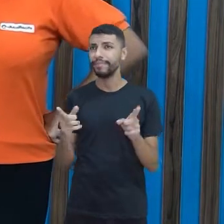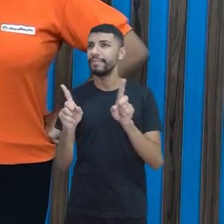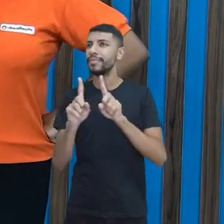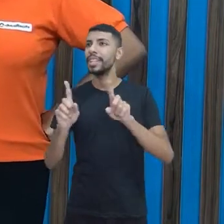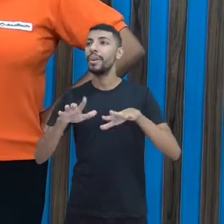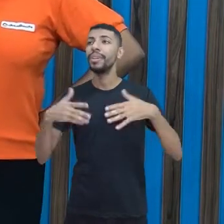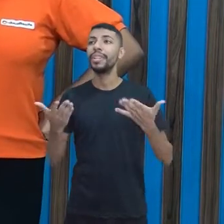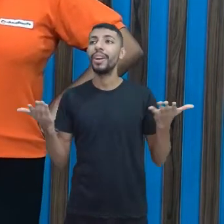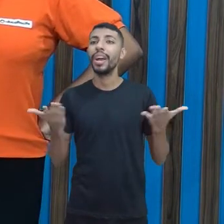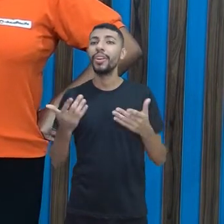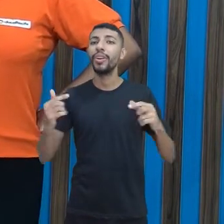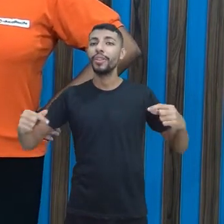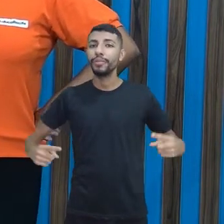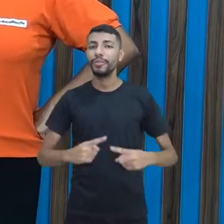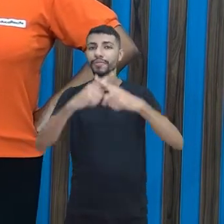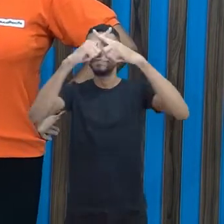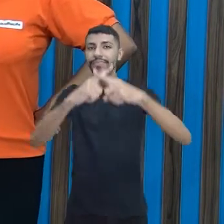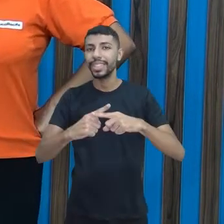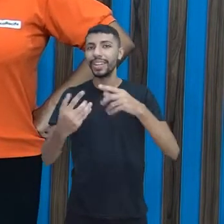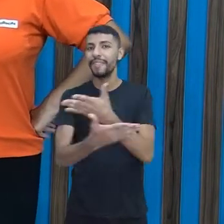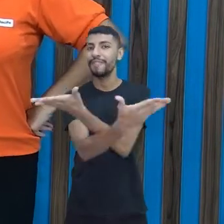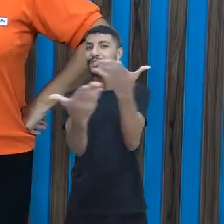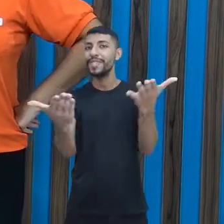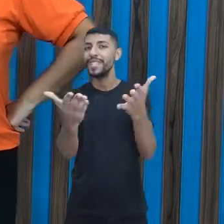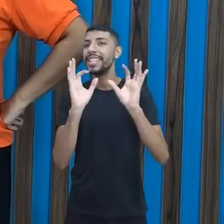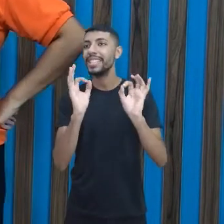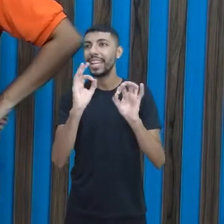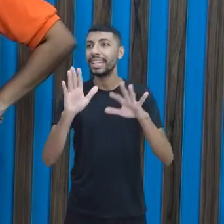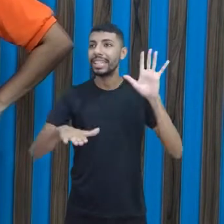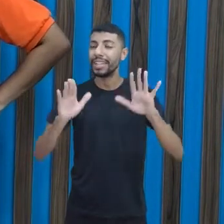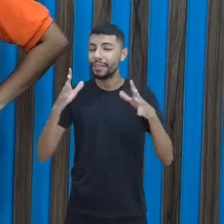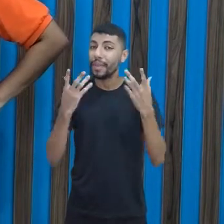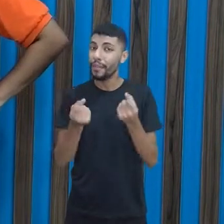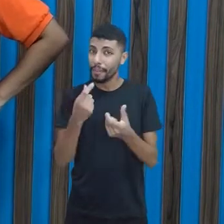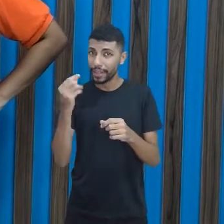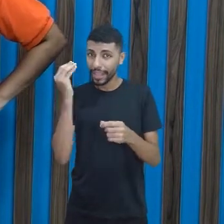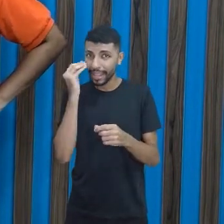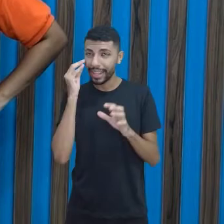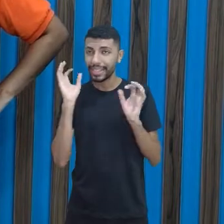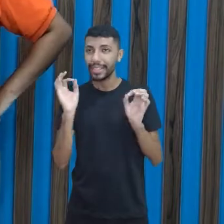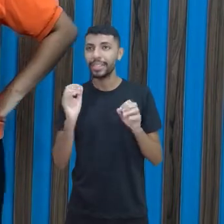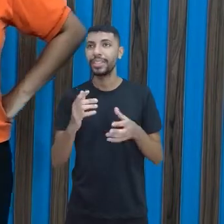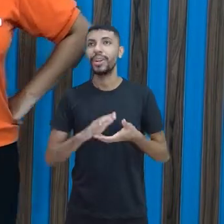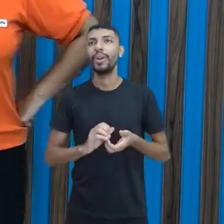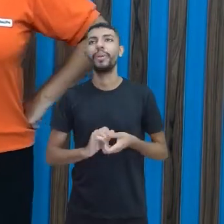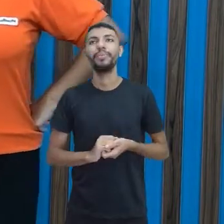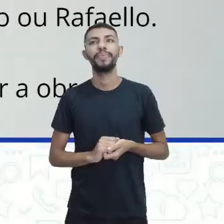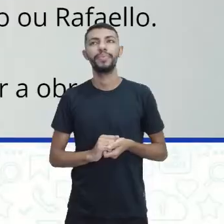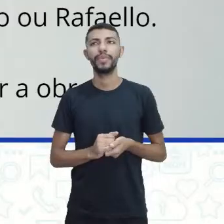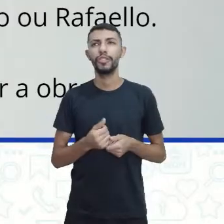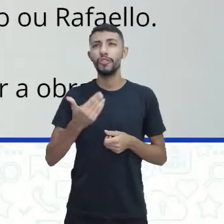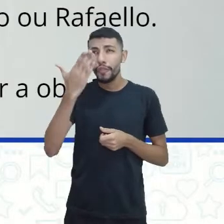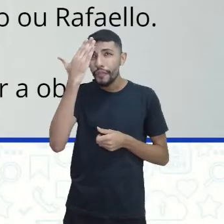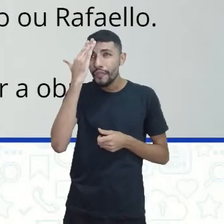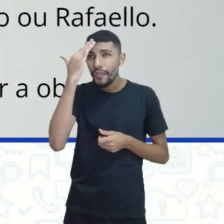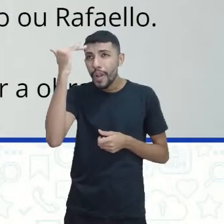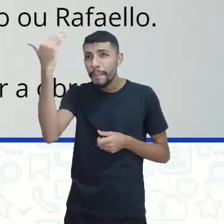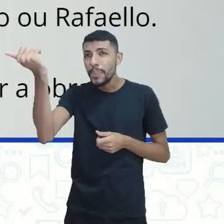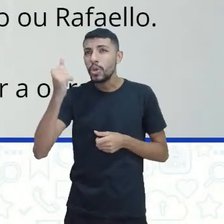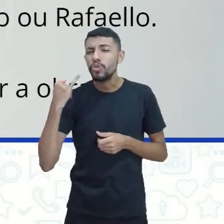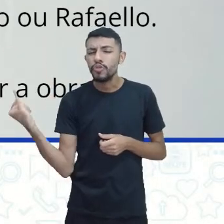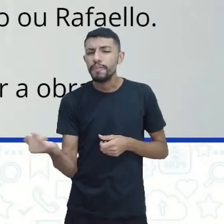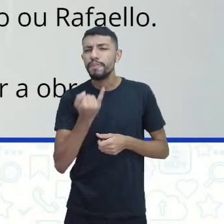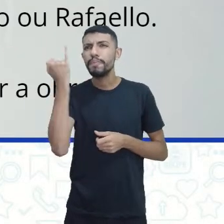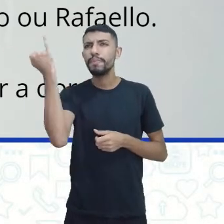desafio para vocês que talvez assim, né? Vamos tentar. Mas, ó, em um dos mais famosos, importantes e